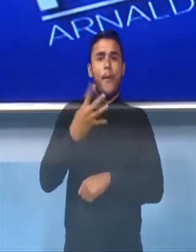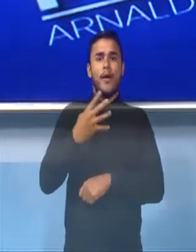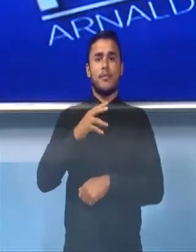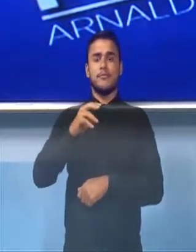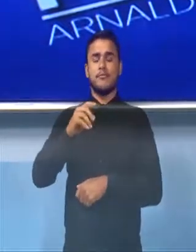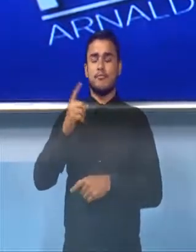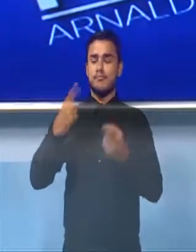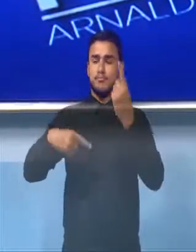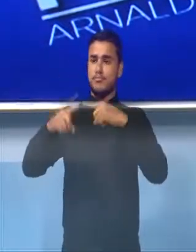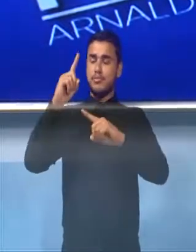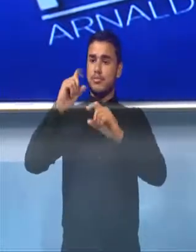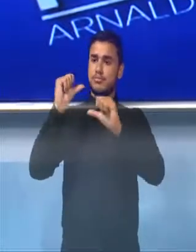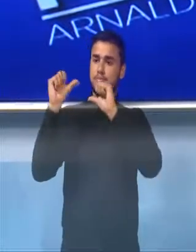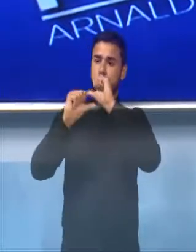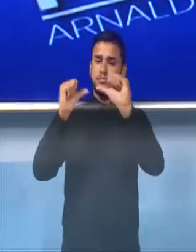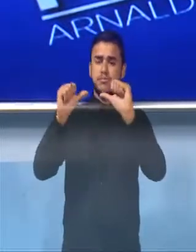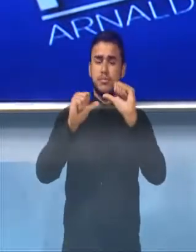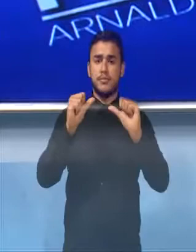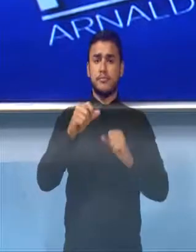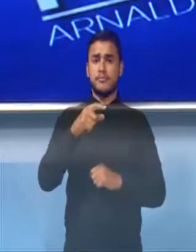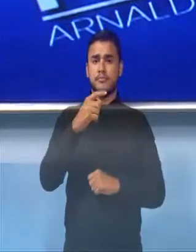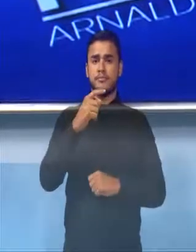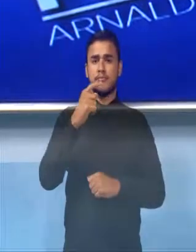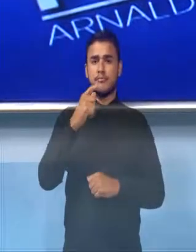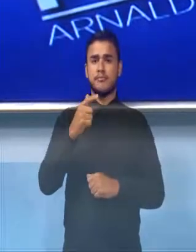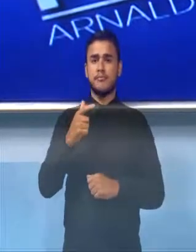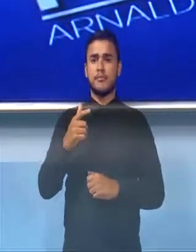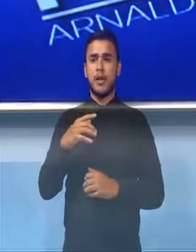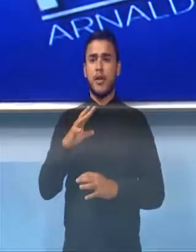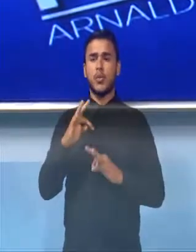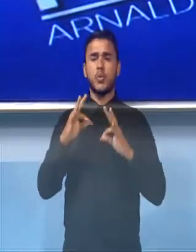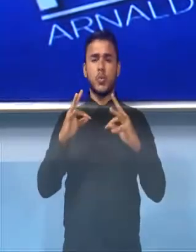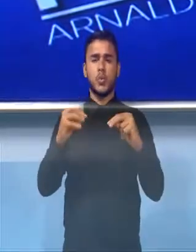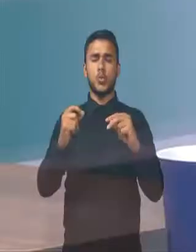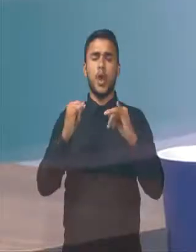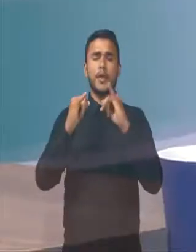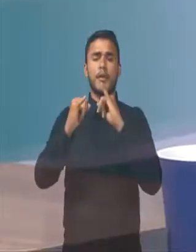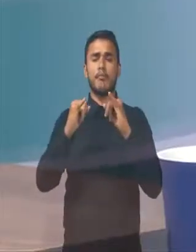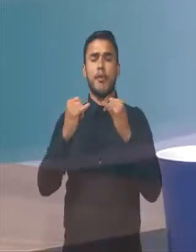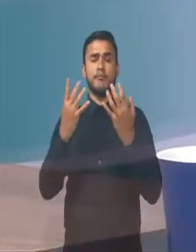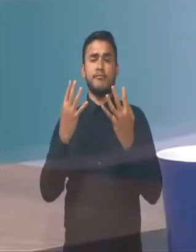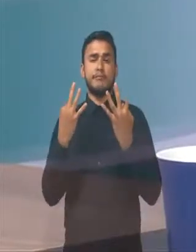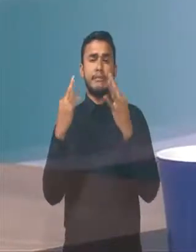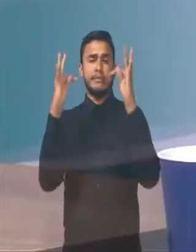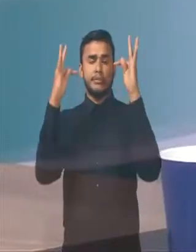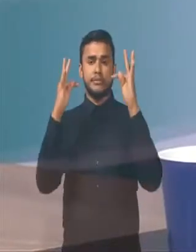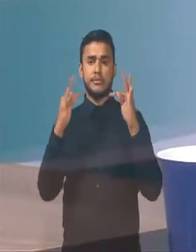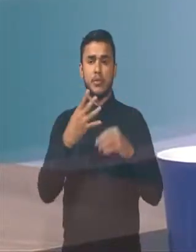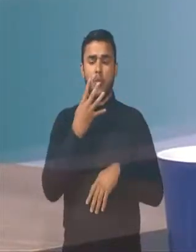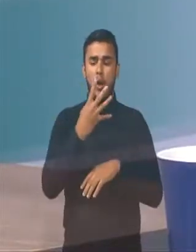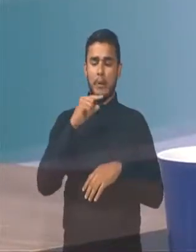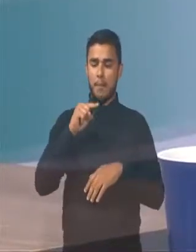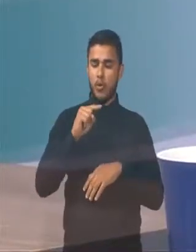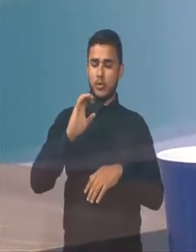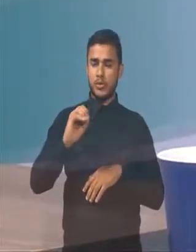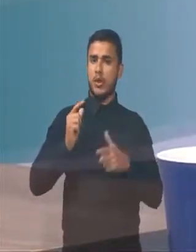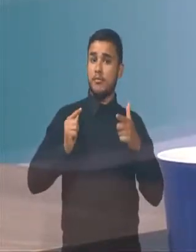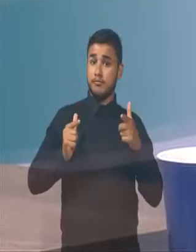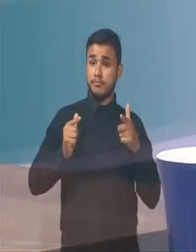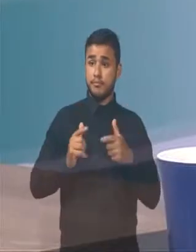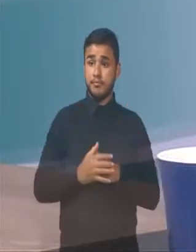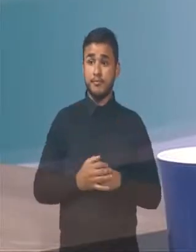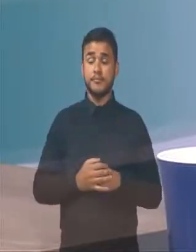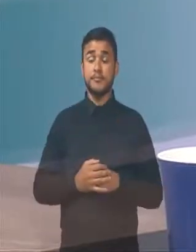Tem vários, pequenas siglas para definir a New Age, também vamos chamar